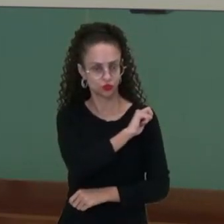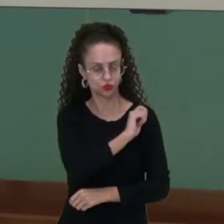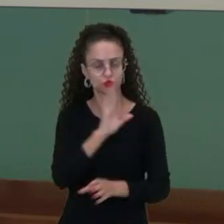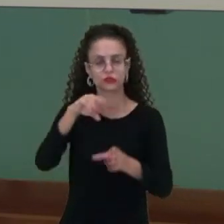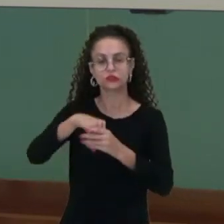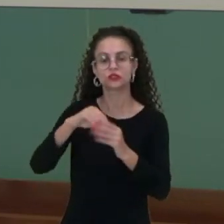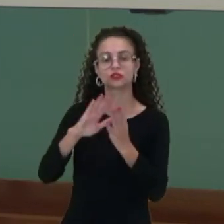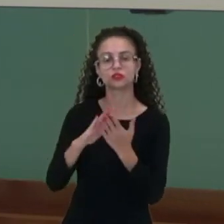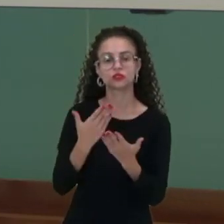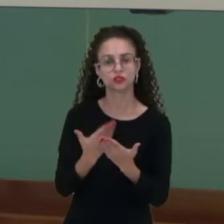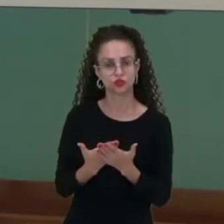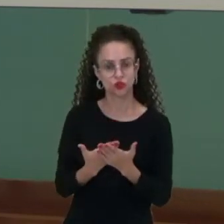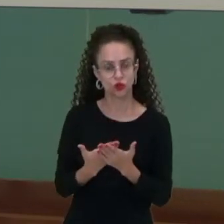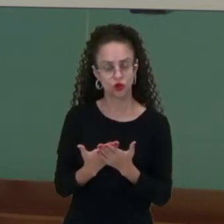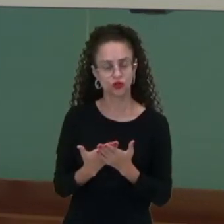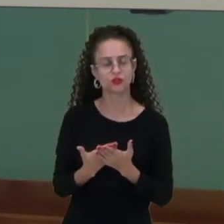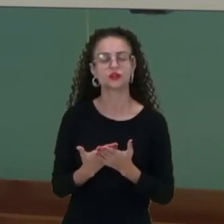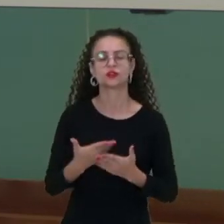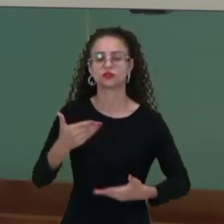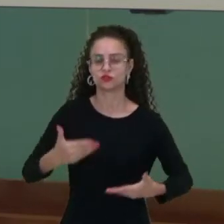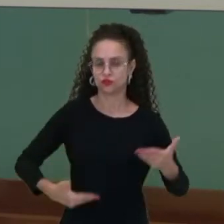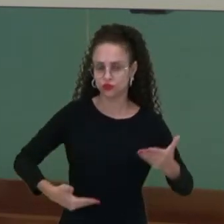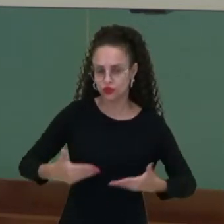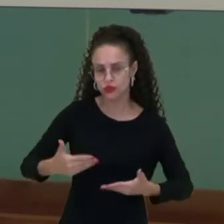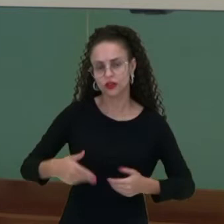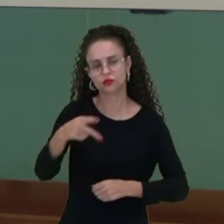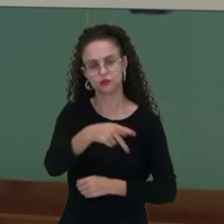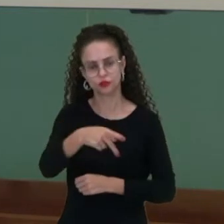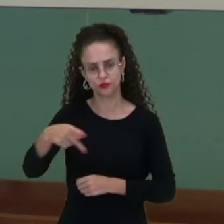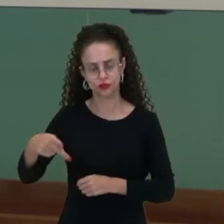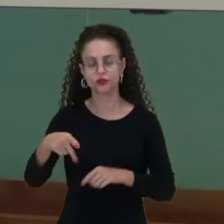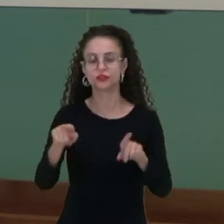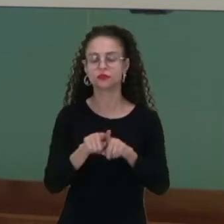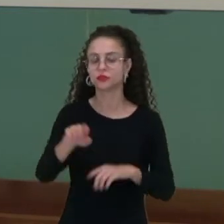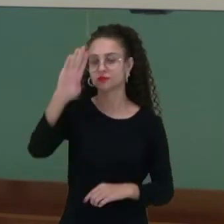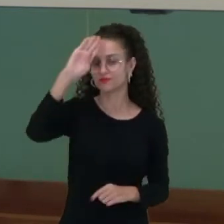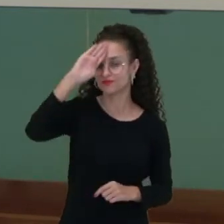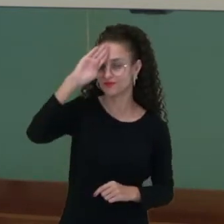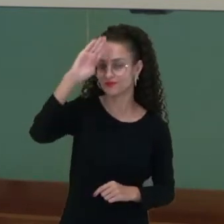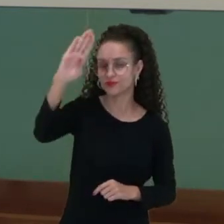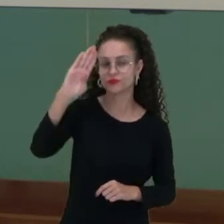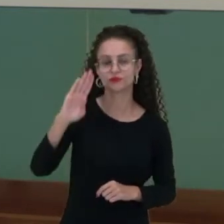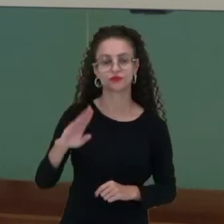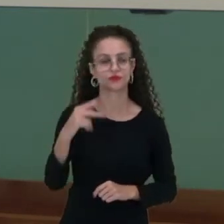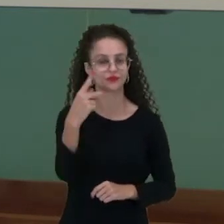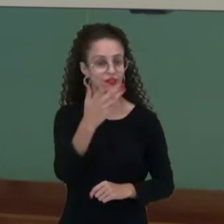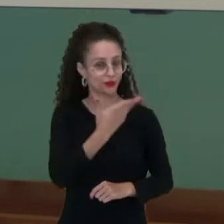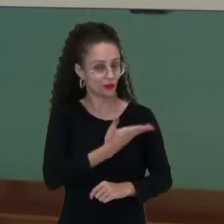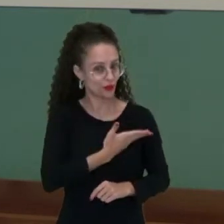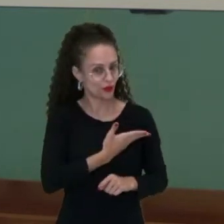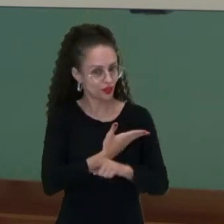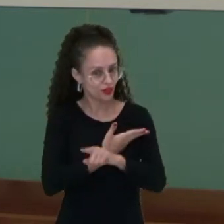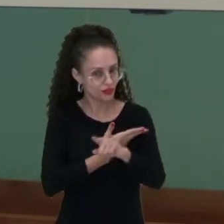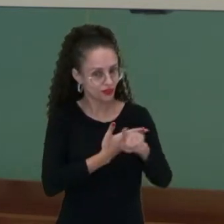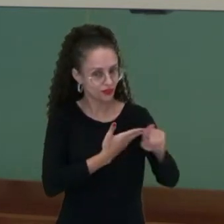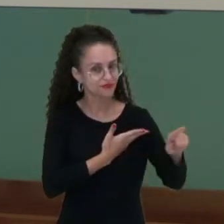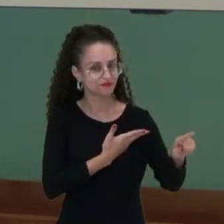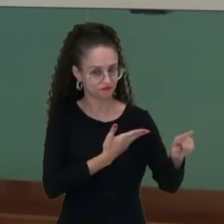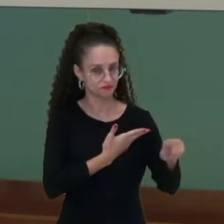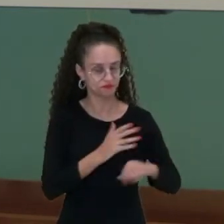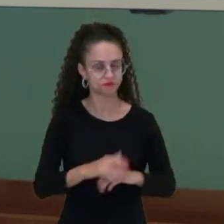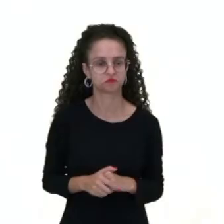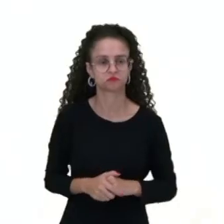colégio, os funcionários, professores, principalmente seus coleguinhas aí do lado aí, galerinha do 6º